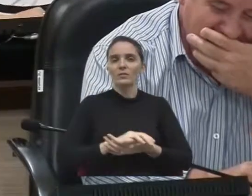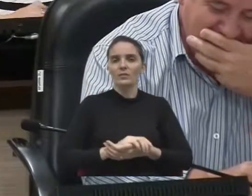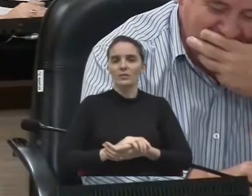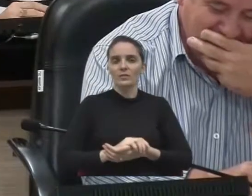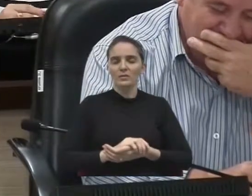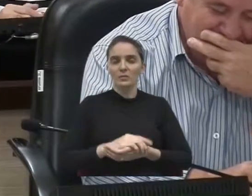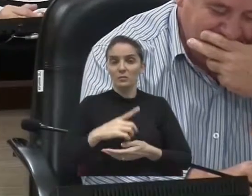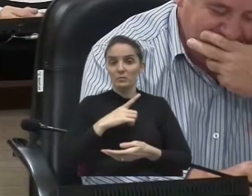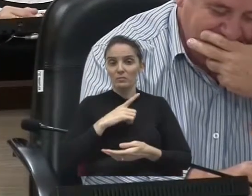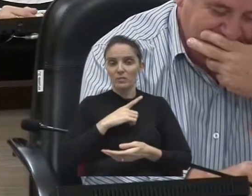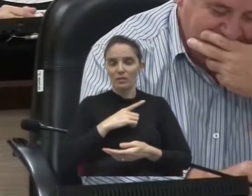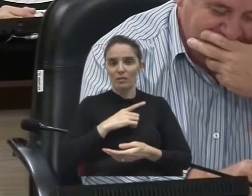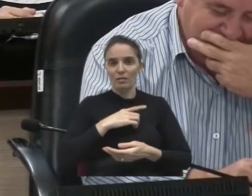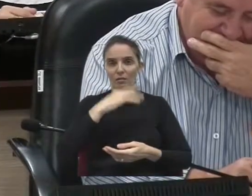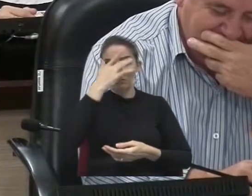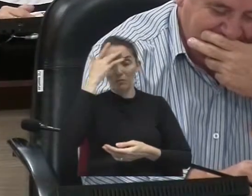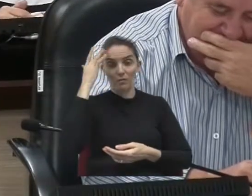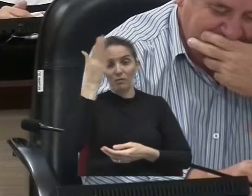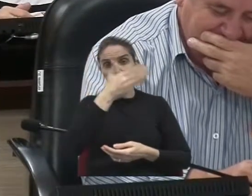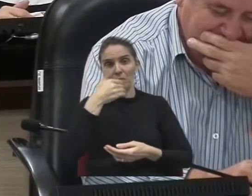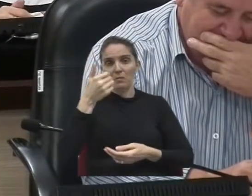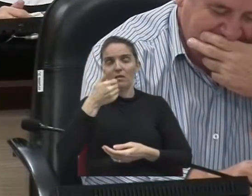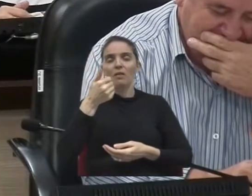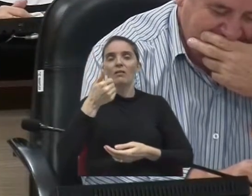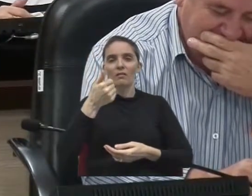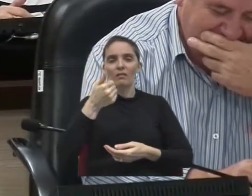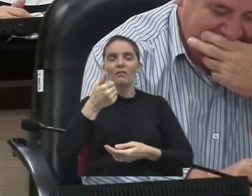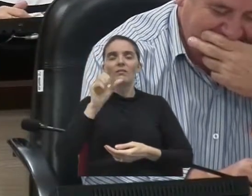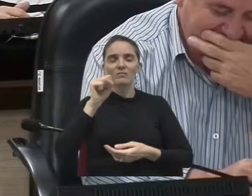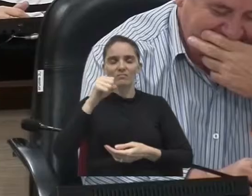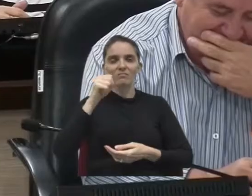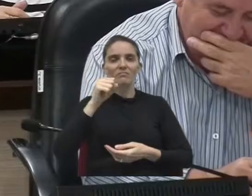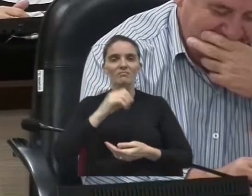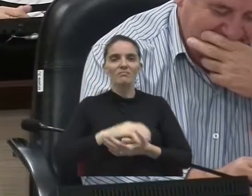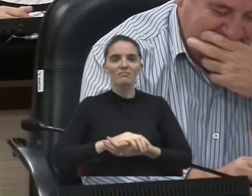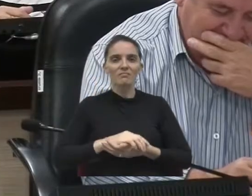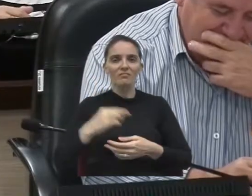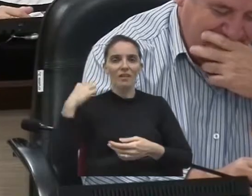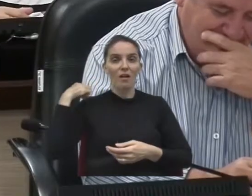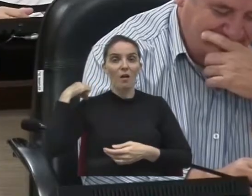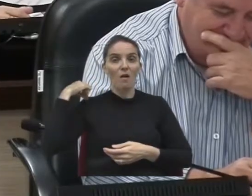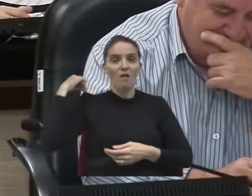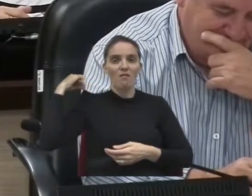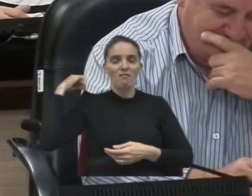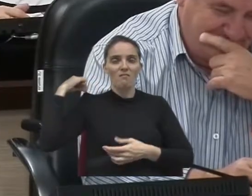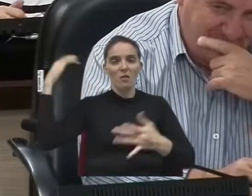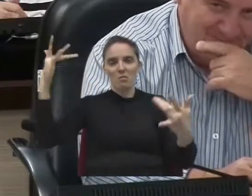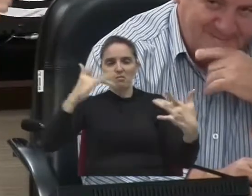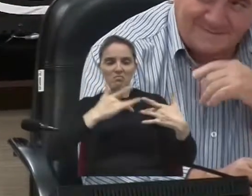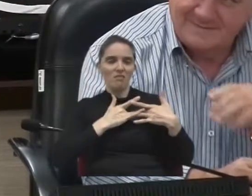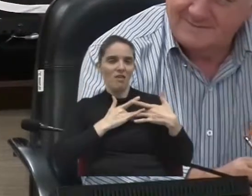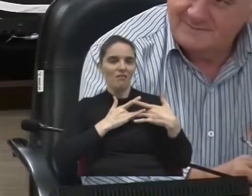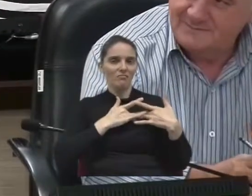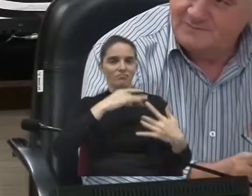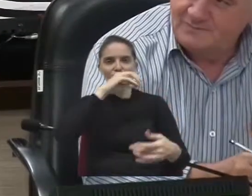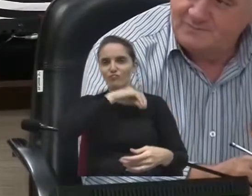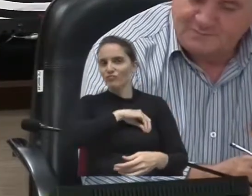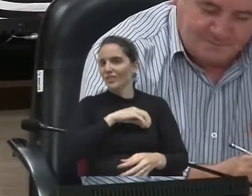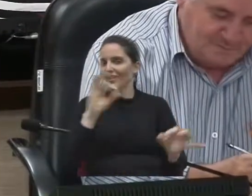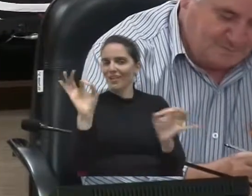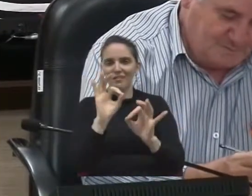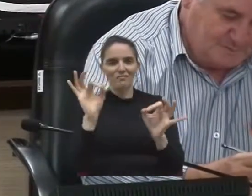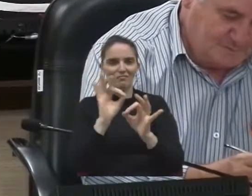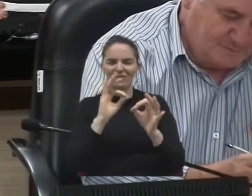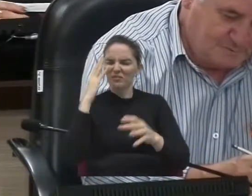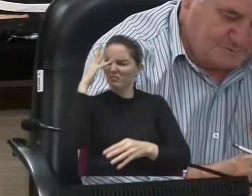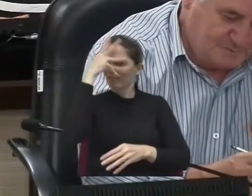cidadão melhor, e sempre de forma voluntária, sem ganhar nada por isso, o que é mais bonito dentro de